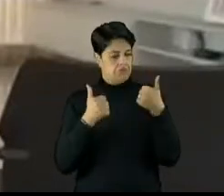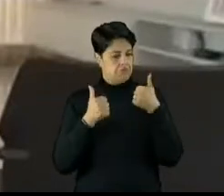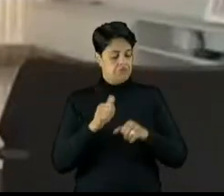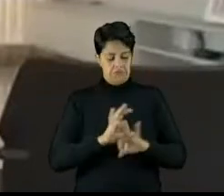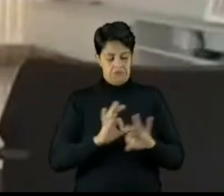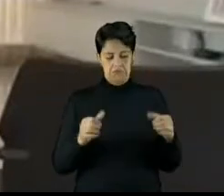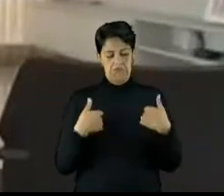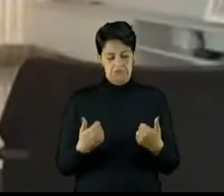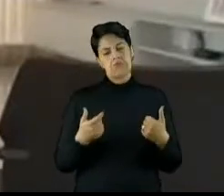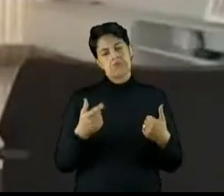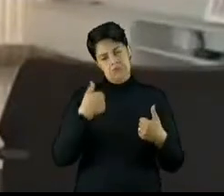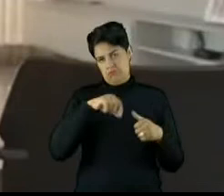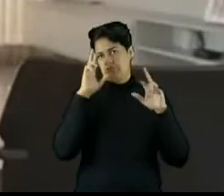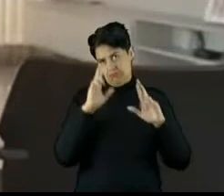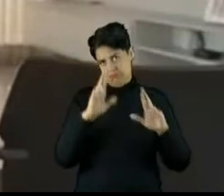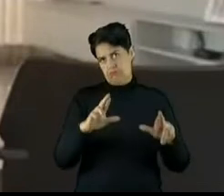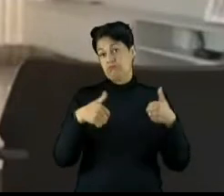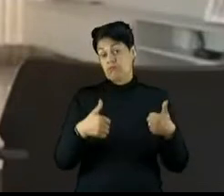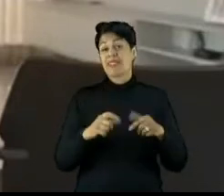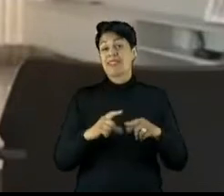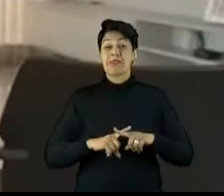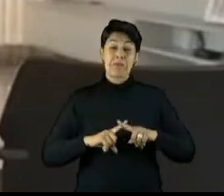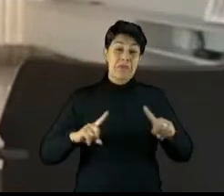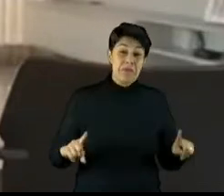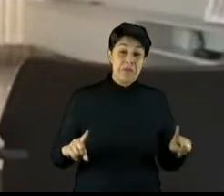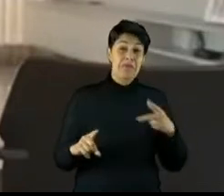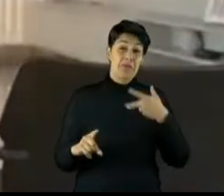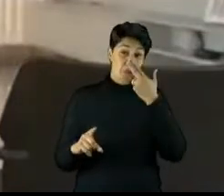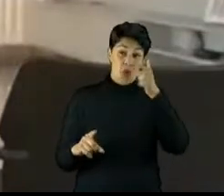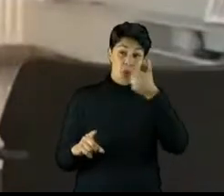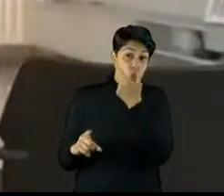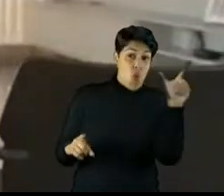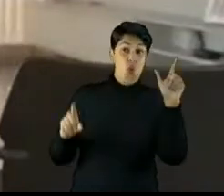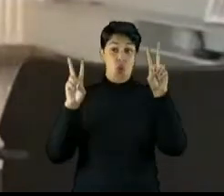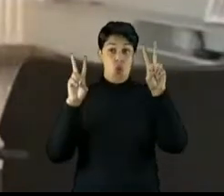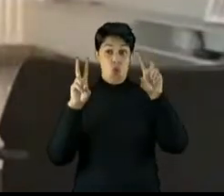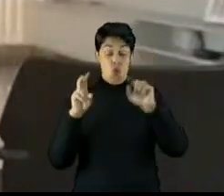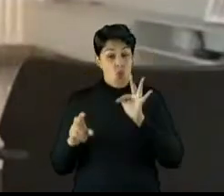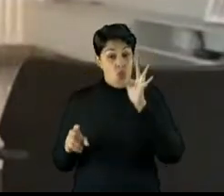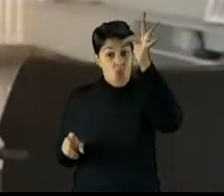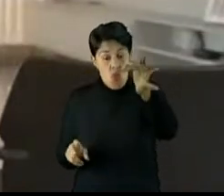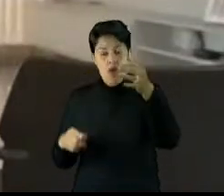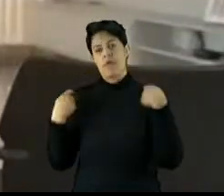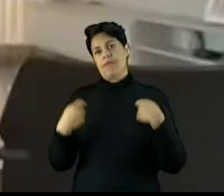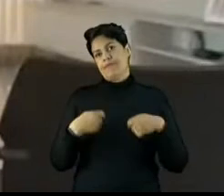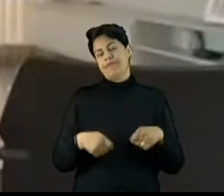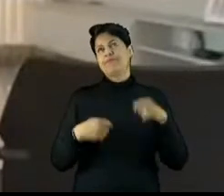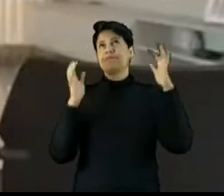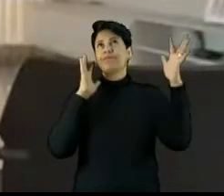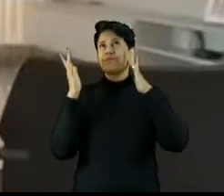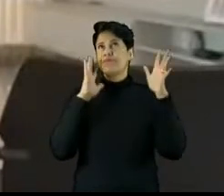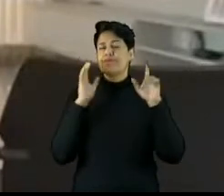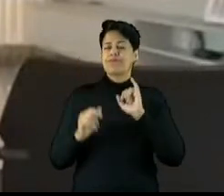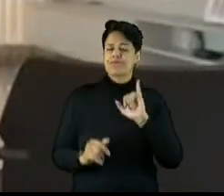agora e verifiquei que realmente precisa de uma adequação. Esse prazo de 75 dias, aqui no artigo 9, ele deve ser, ministro Alto,